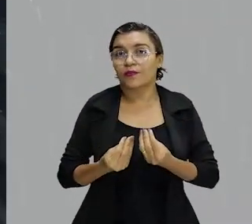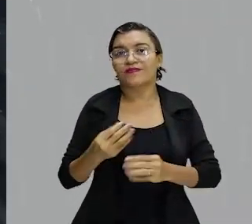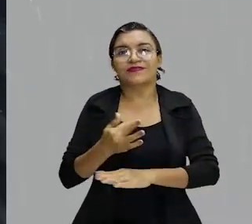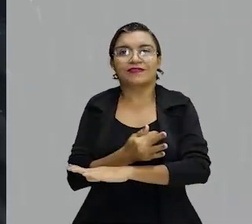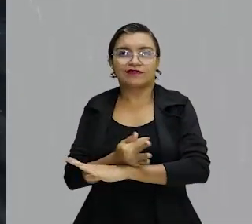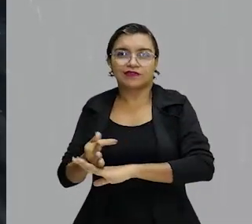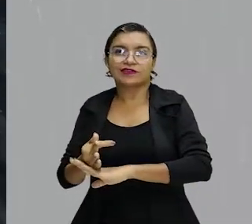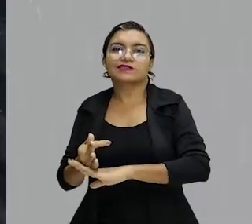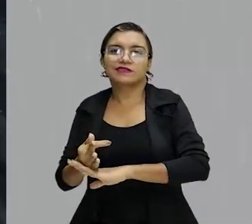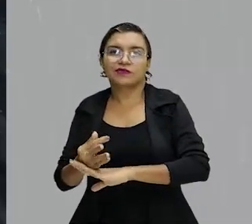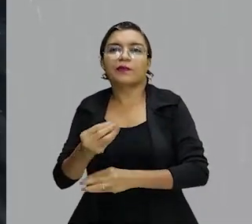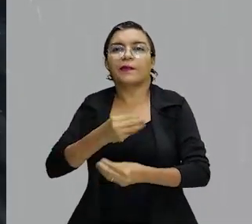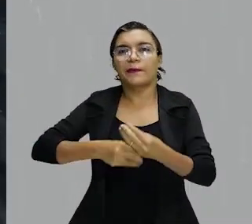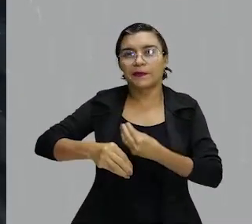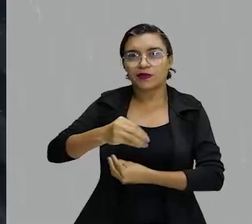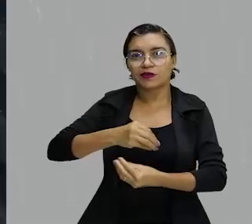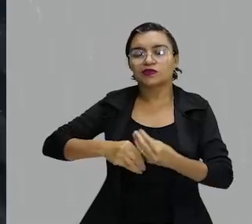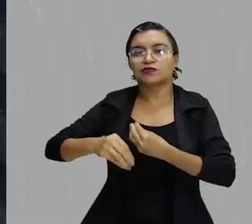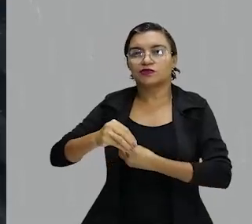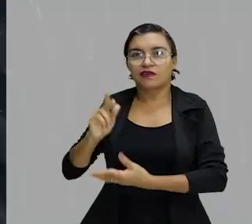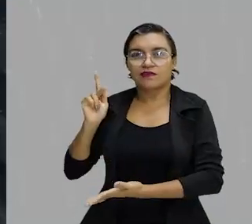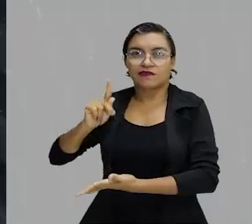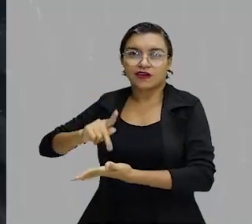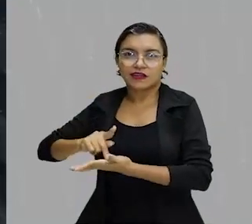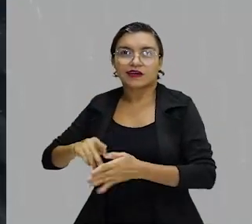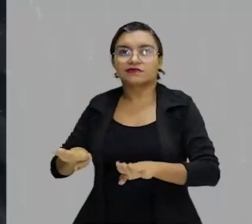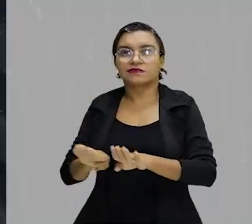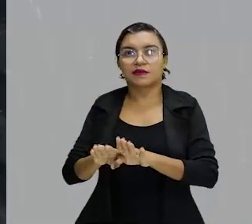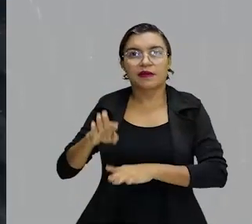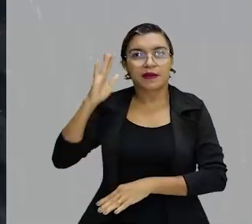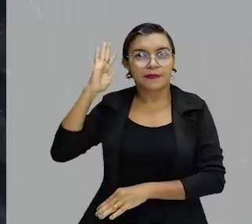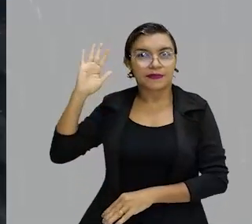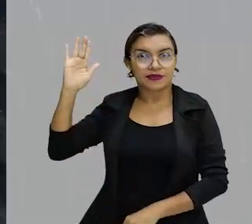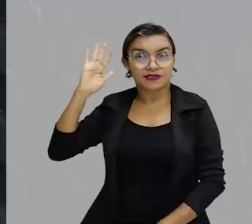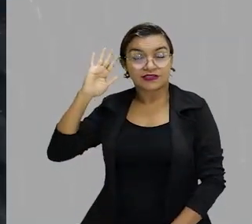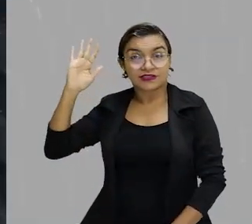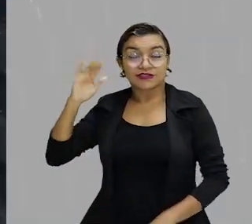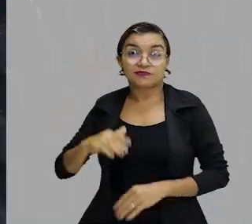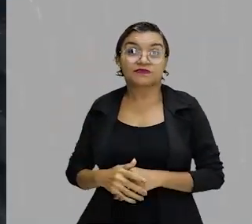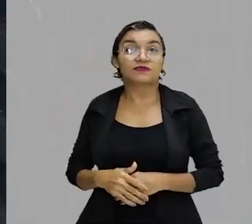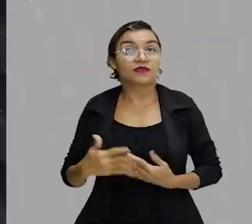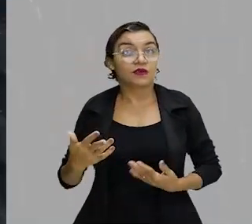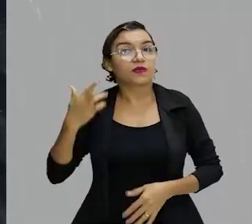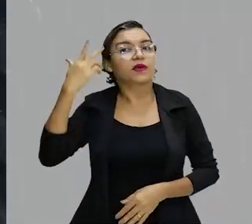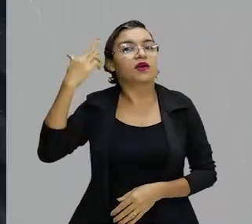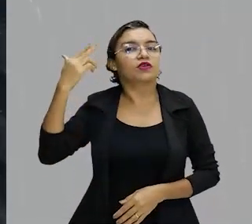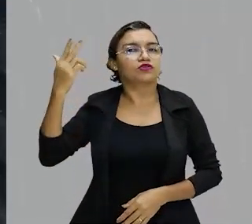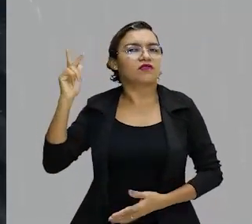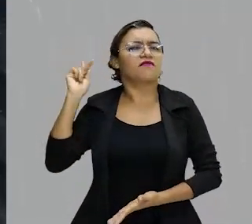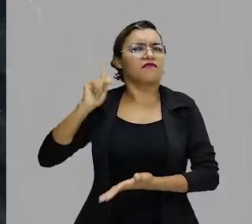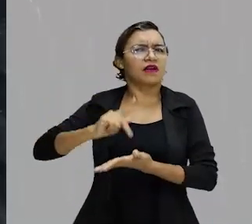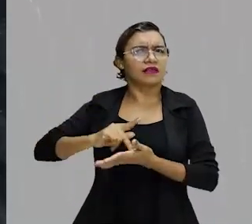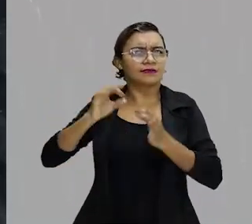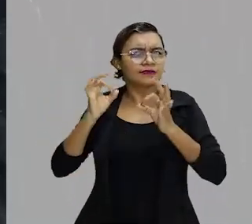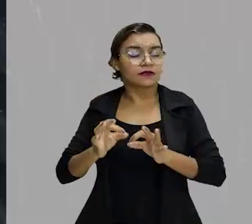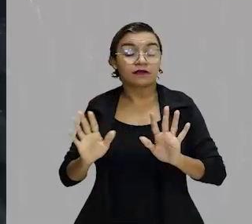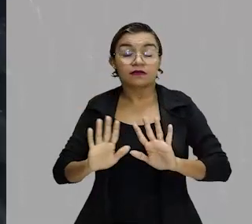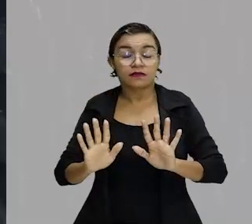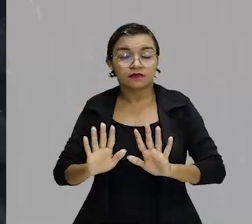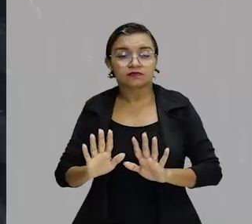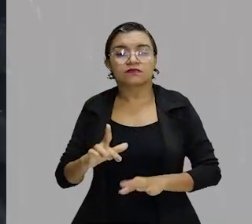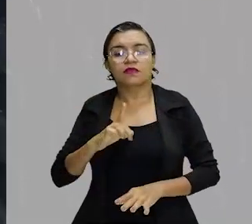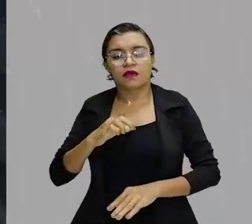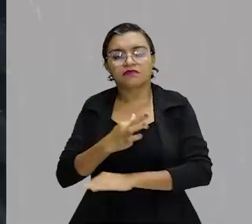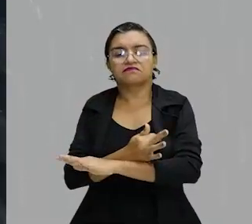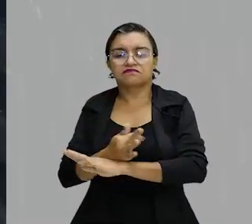da realidade com elementos da imaginação. E aí a história não é, obviamente, uma história real. Bom,